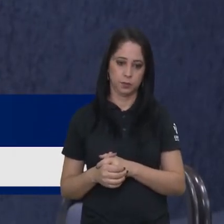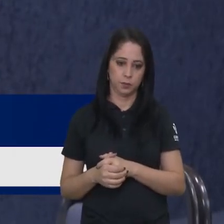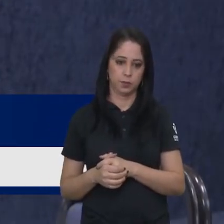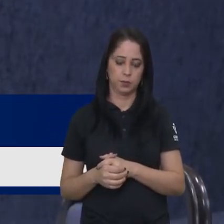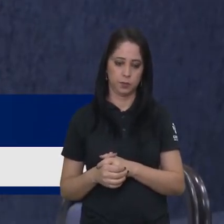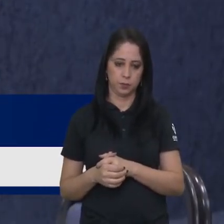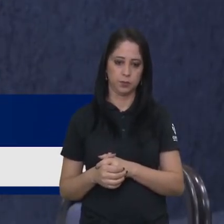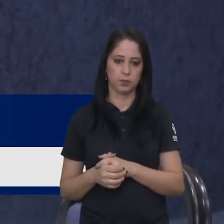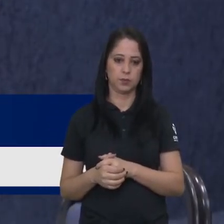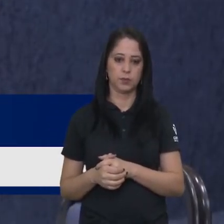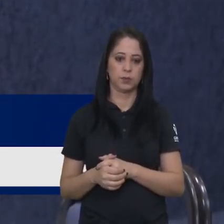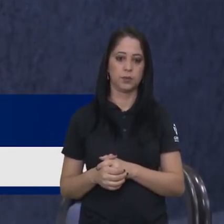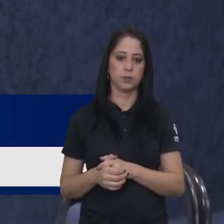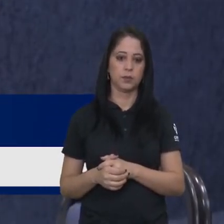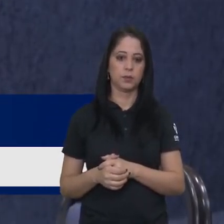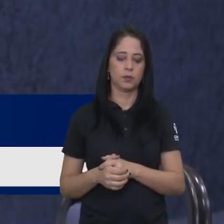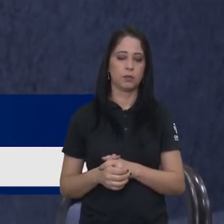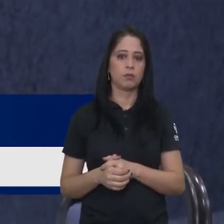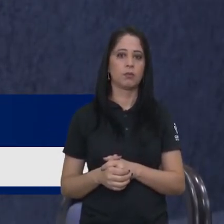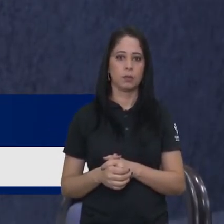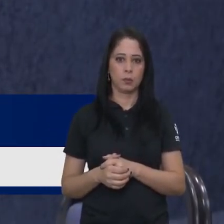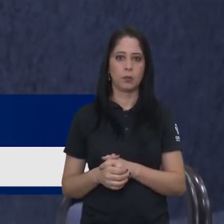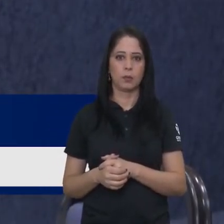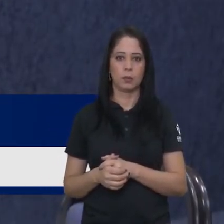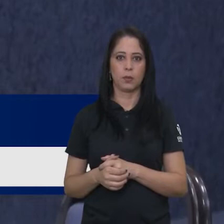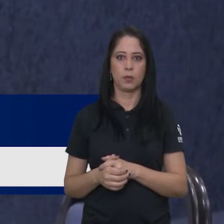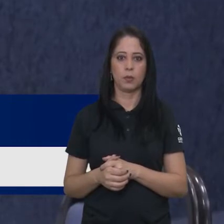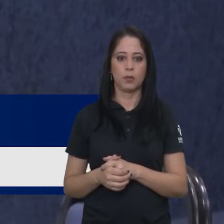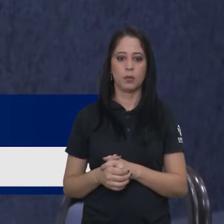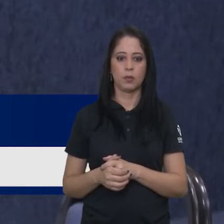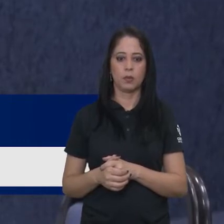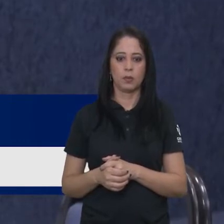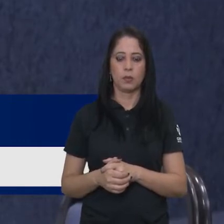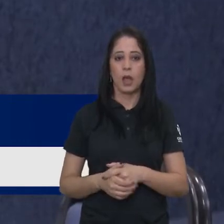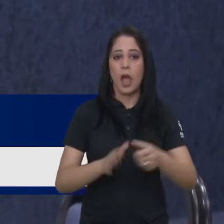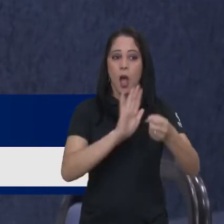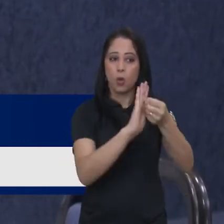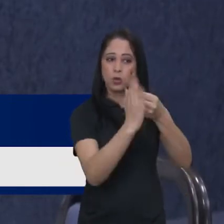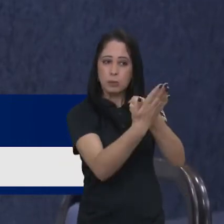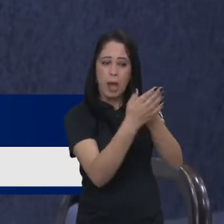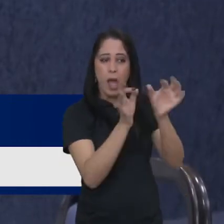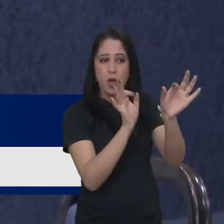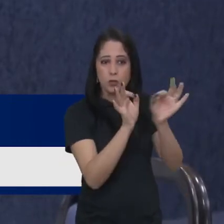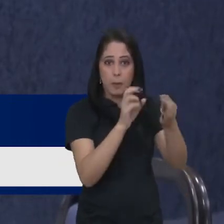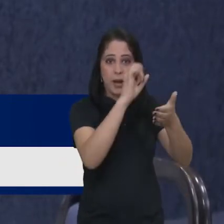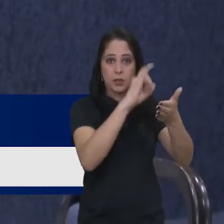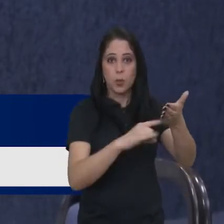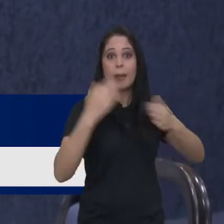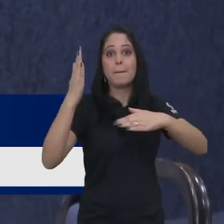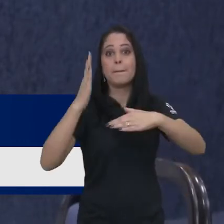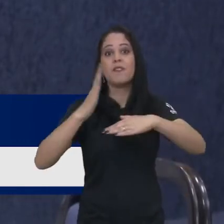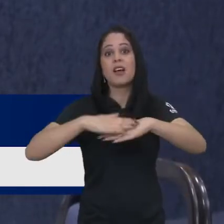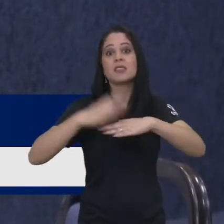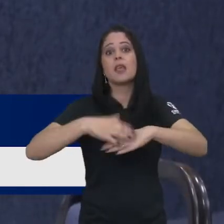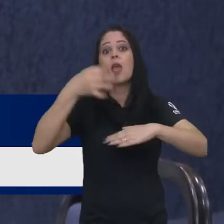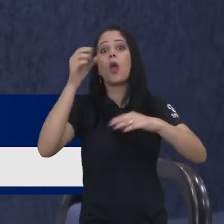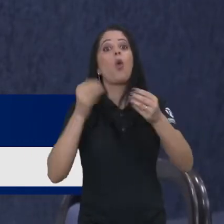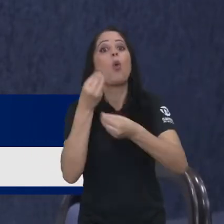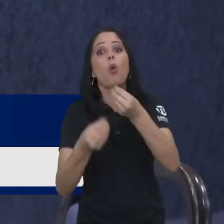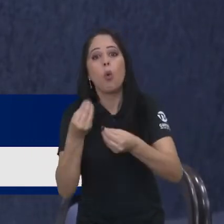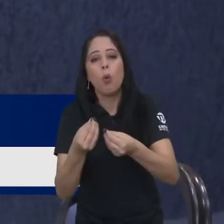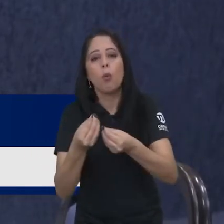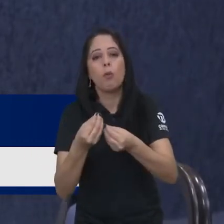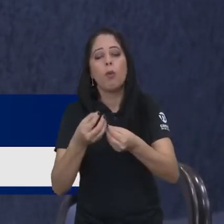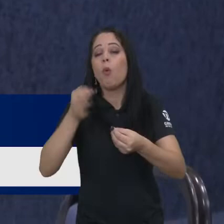informais ou de interesse social? O que é necessário para implementar a regularização fundiária nessas áreas, permitindo aos moradores ao